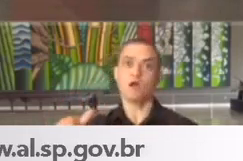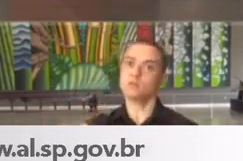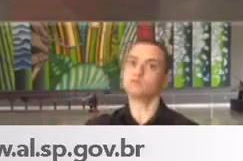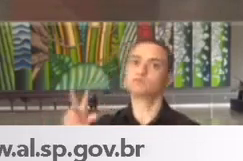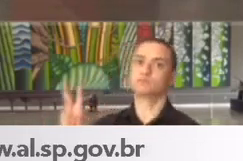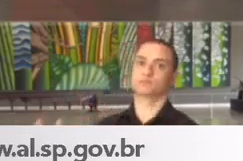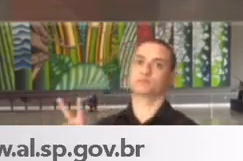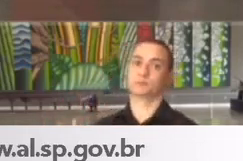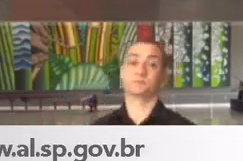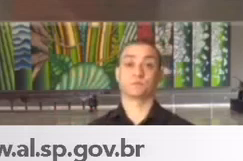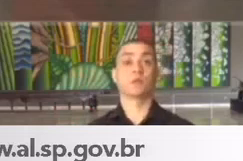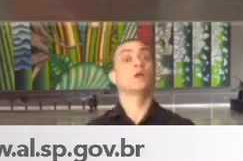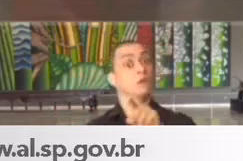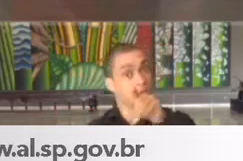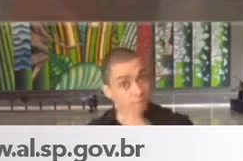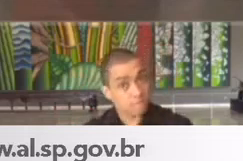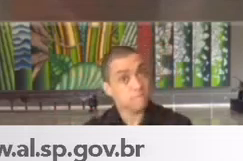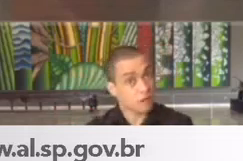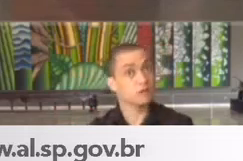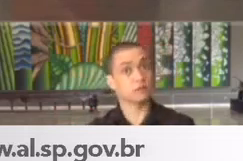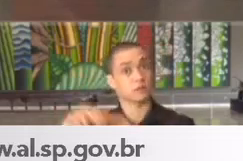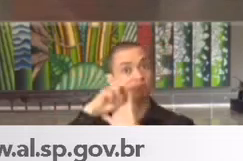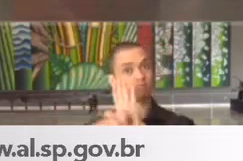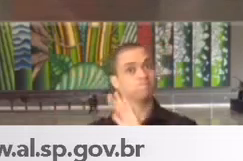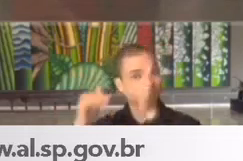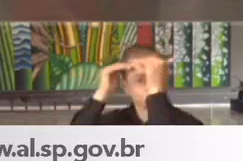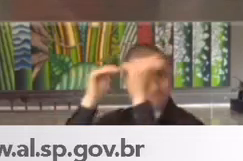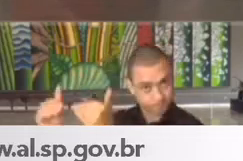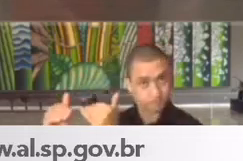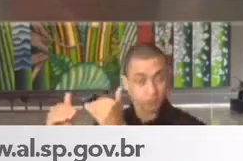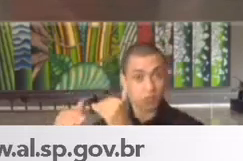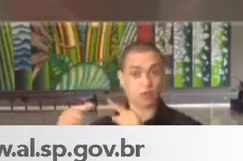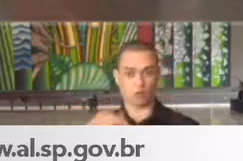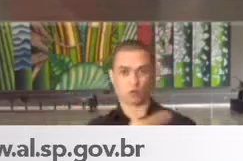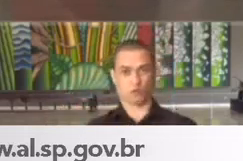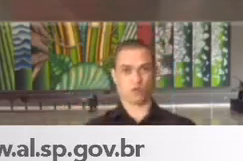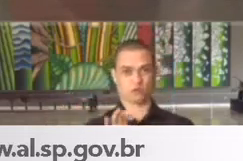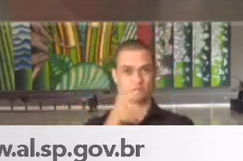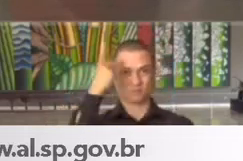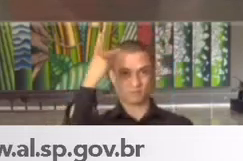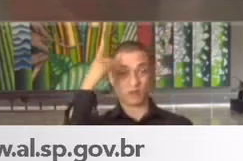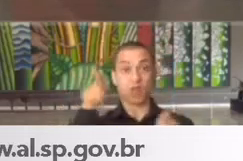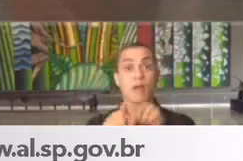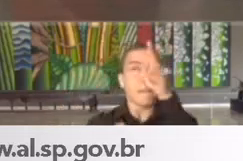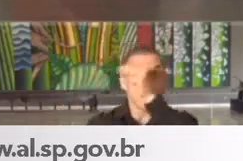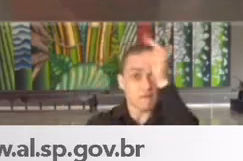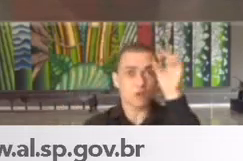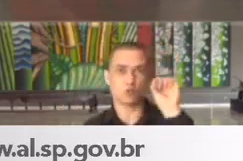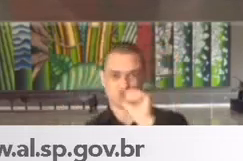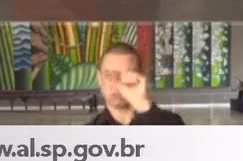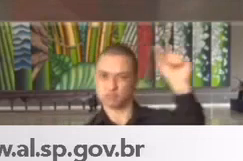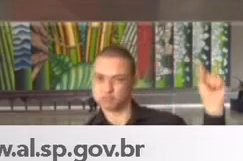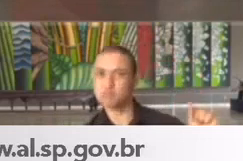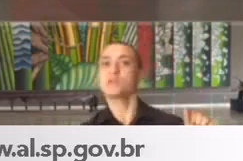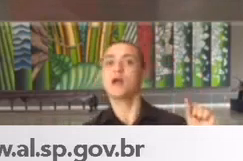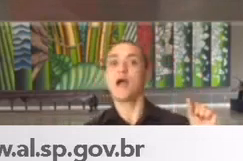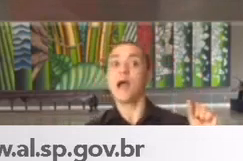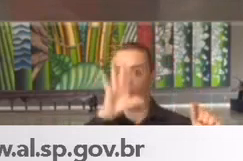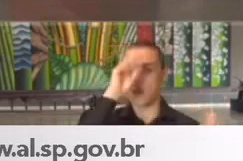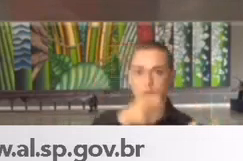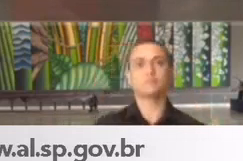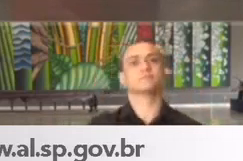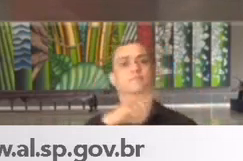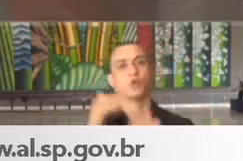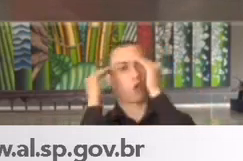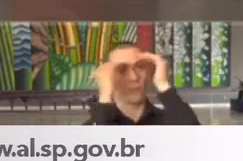civil. Façam isso e sigam os critérios sanitários que o governo do estado de São Paulo e as prefeituras municipais têm determinado. Mas nós